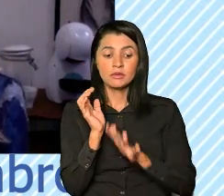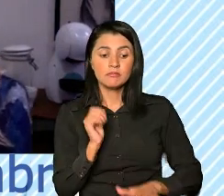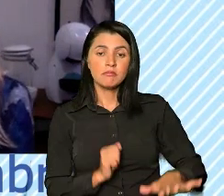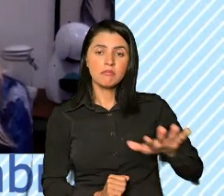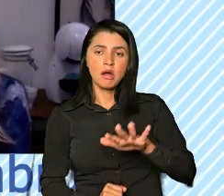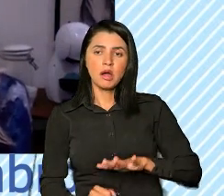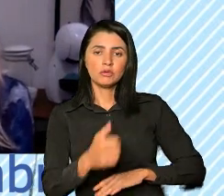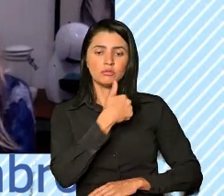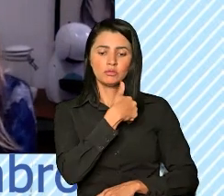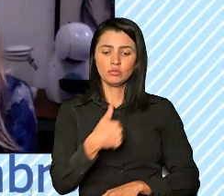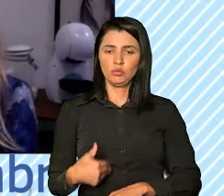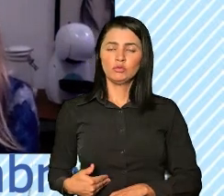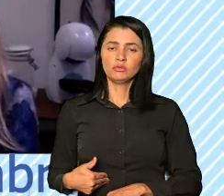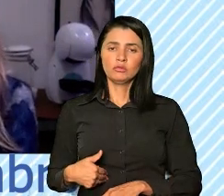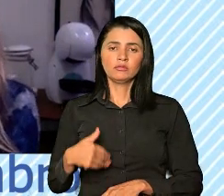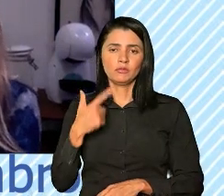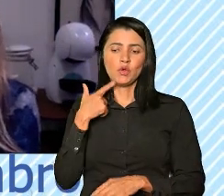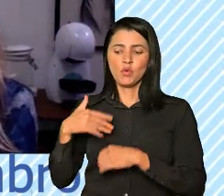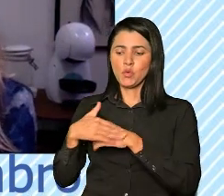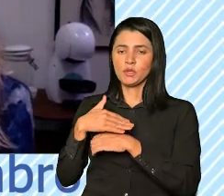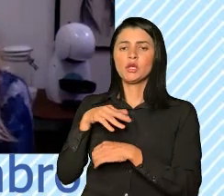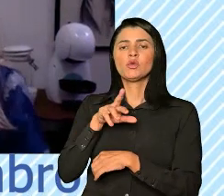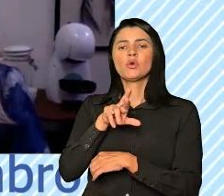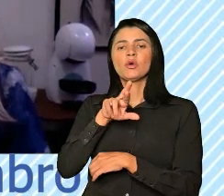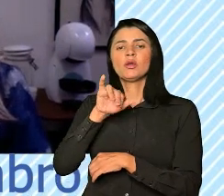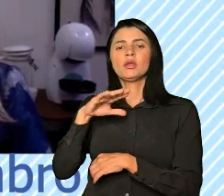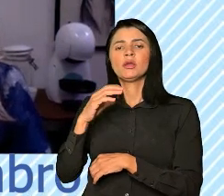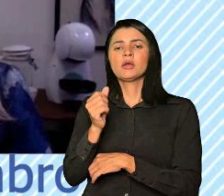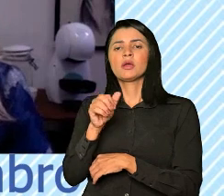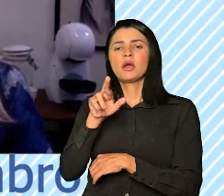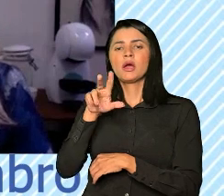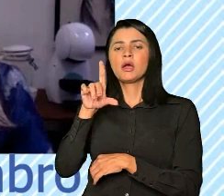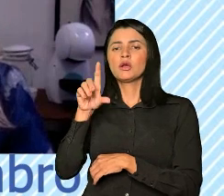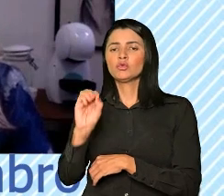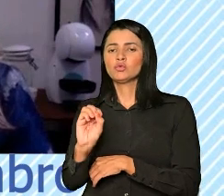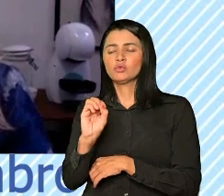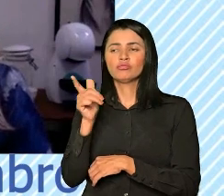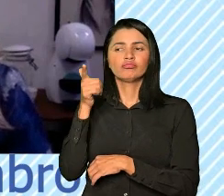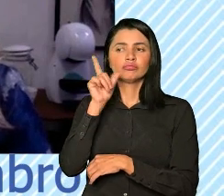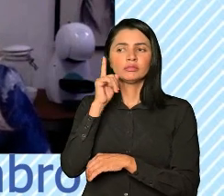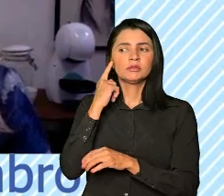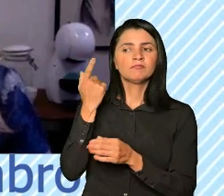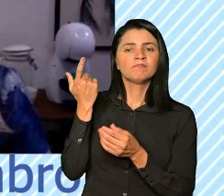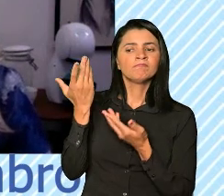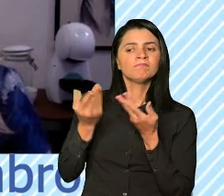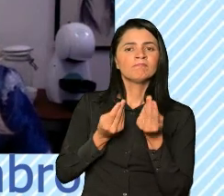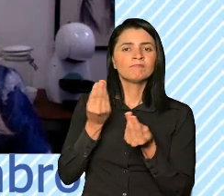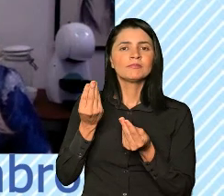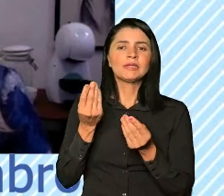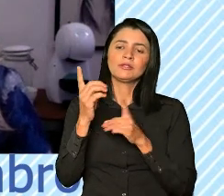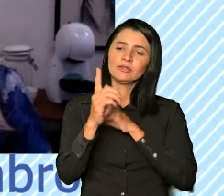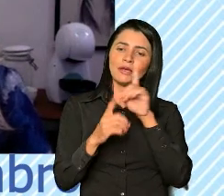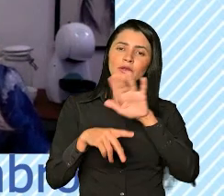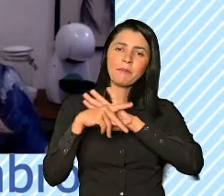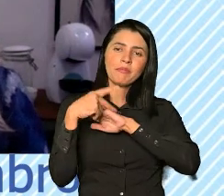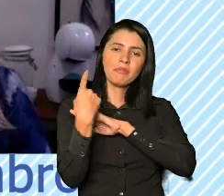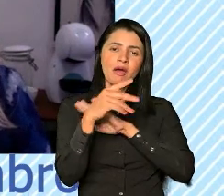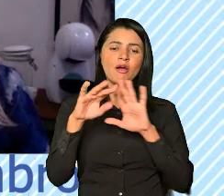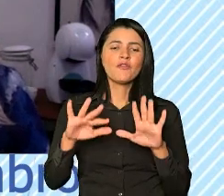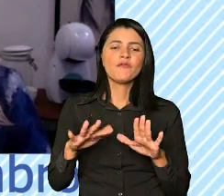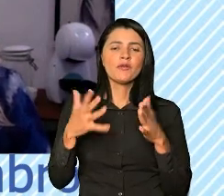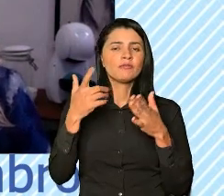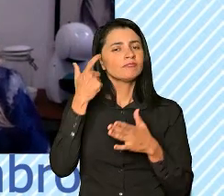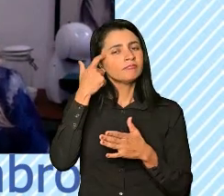Públicos. Conversando com o Ricardo, para tentar fazer uma montagem, entre aspas, didática para esse evento, achamos